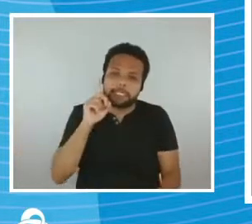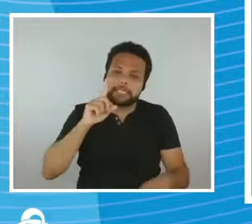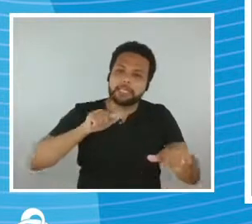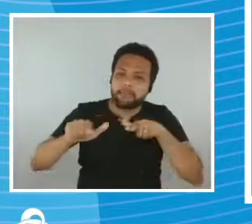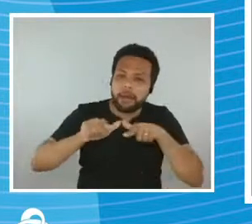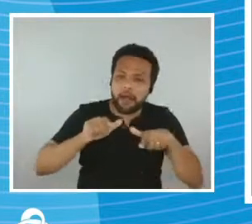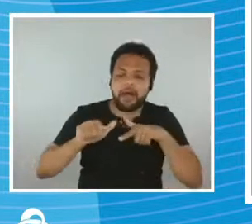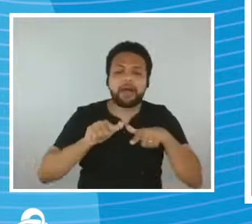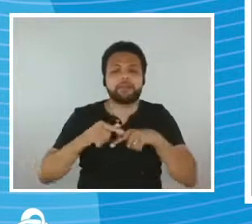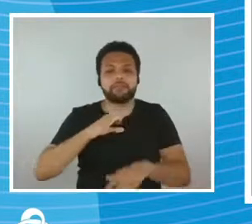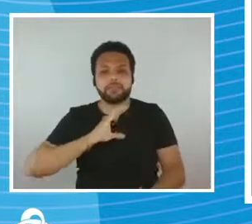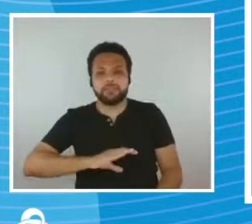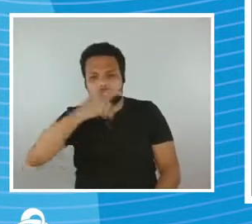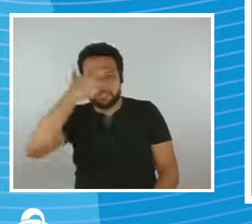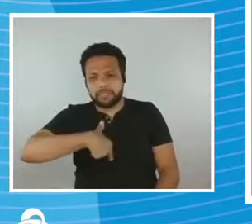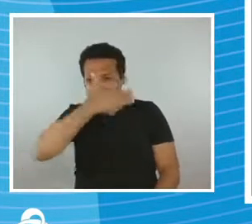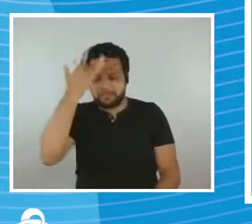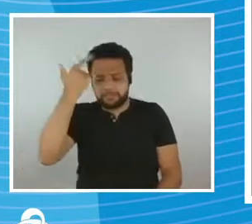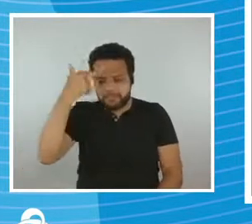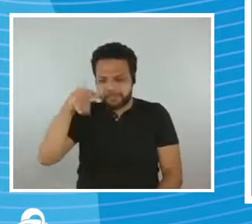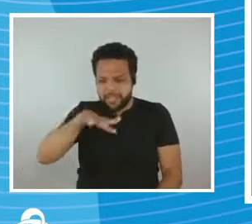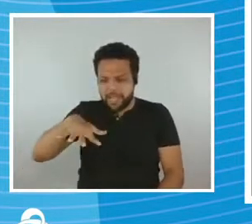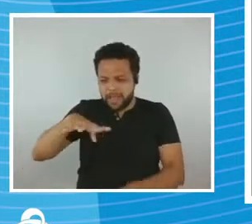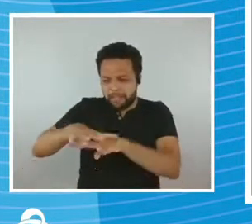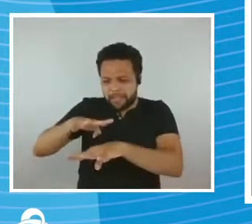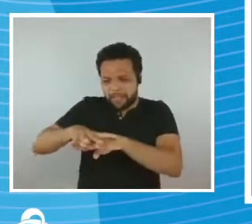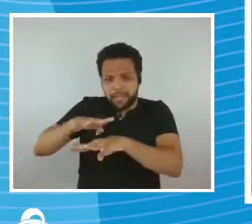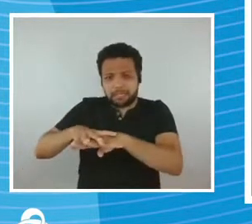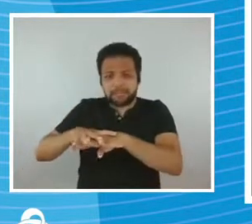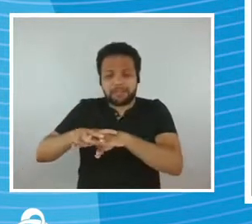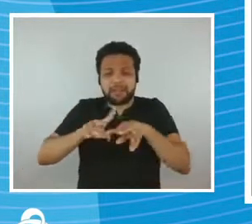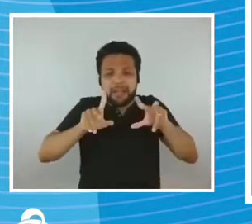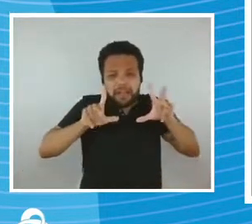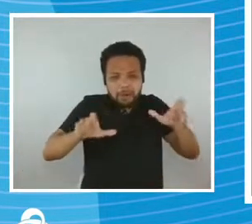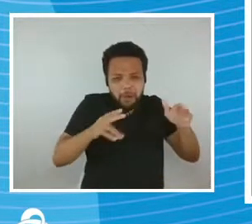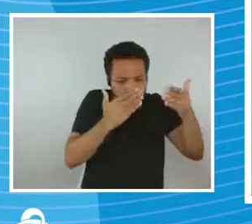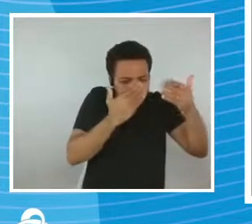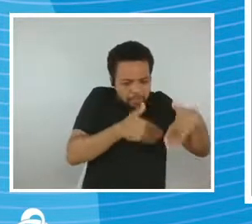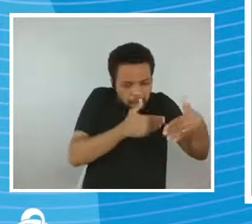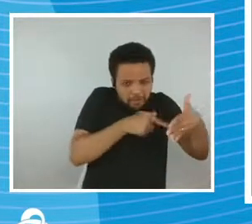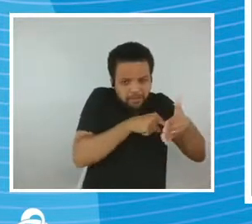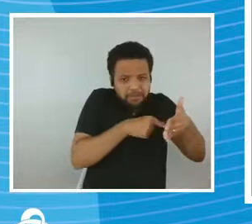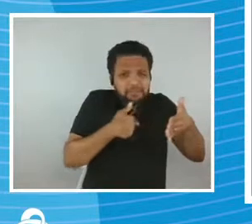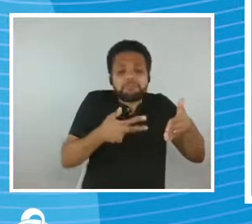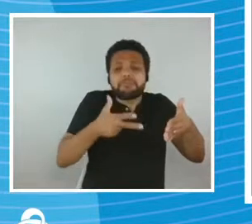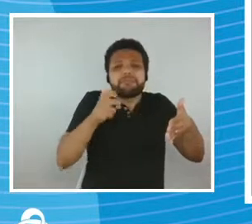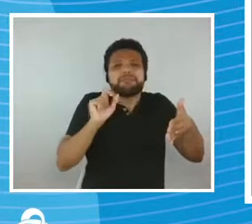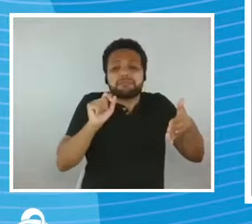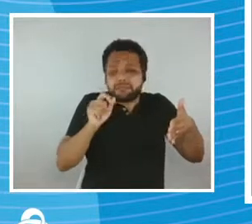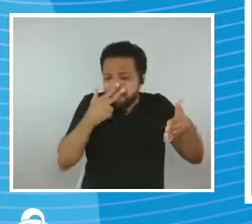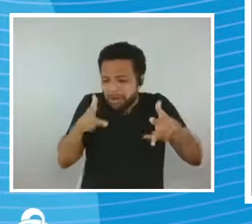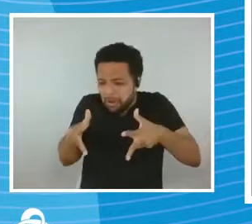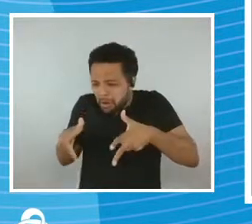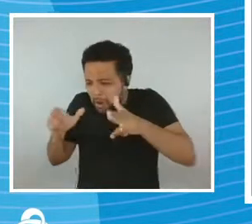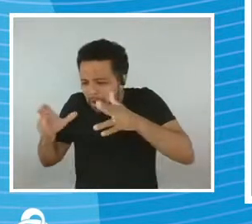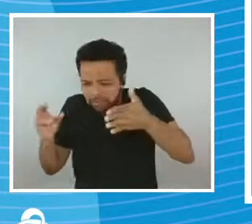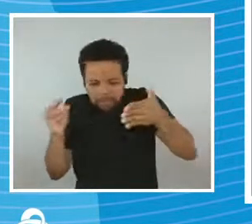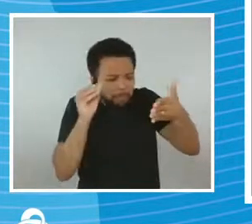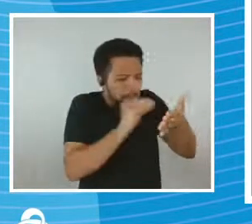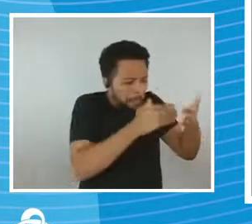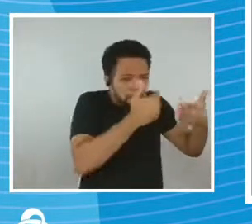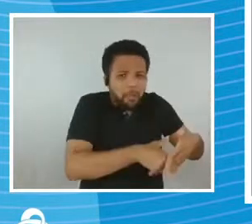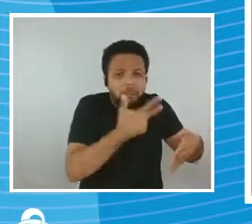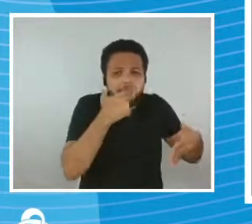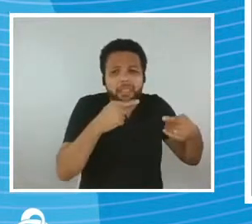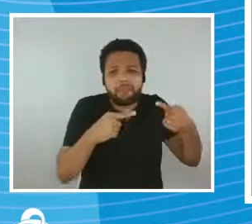cidadania, quando a gente pensa na matemática, como aparece nas avaliações, o que a gente vê é um recorte empobrecido, de fragmentos, como